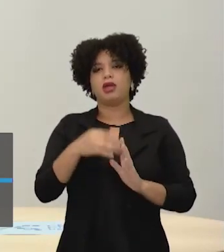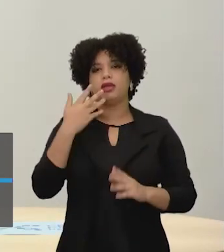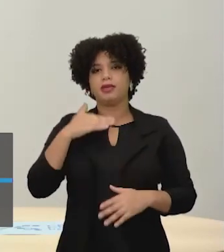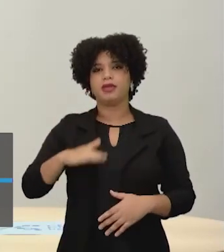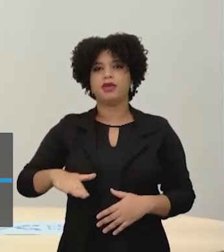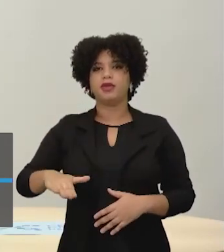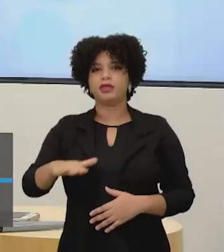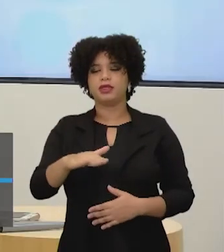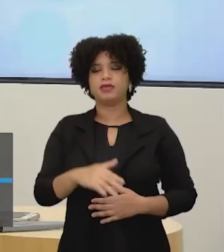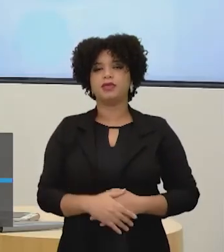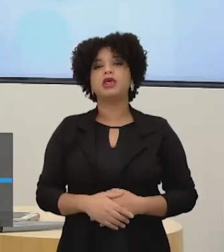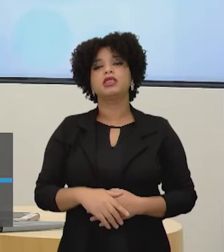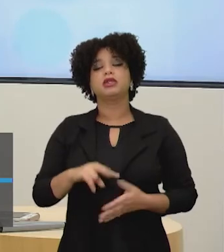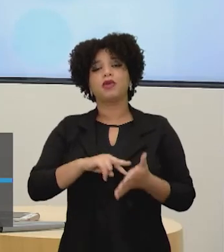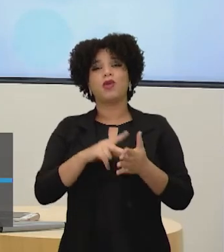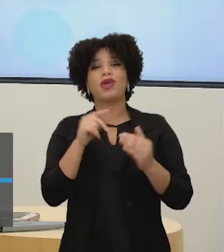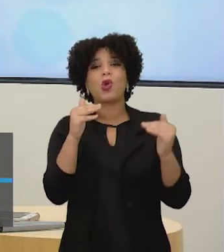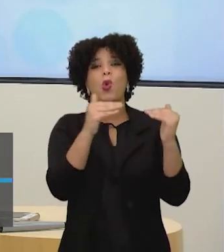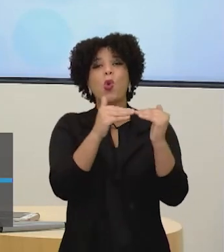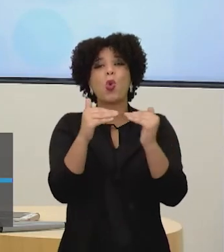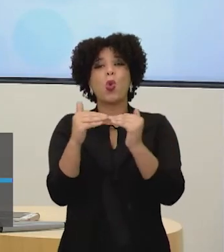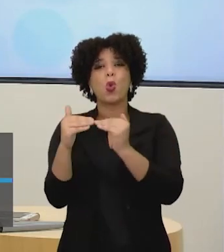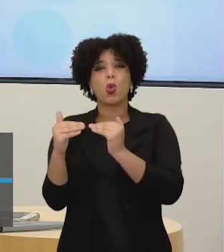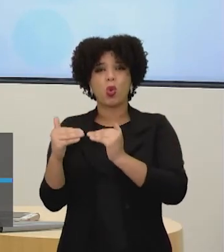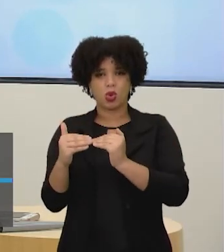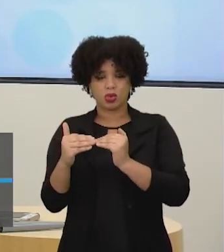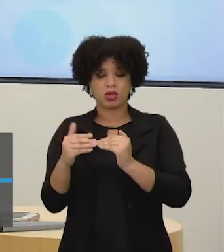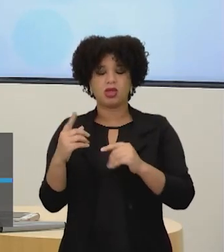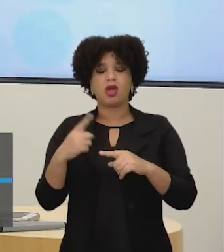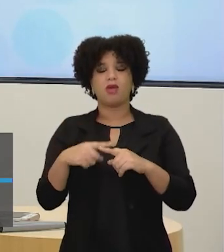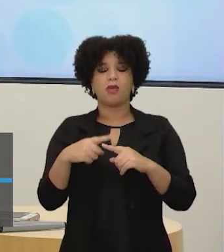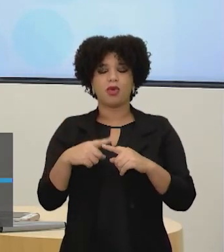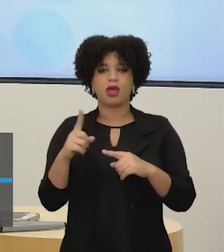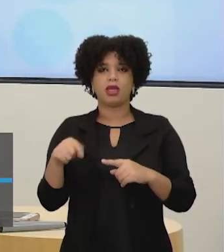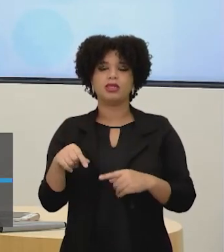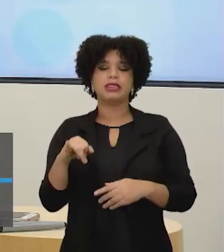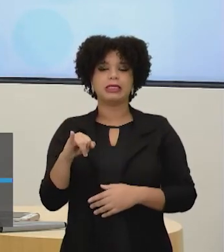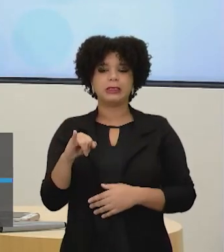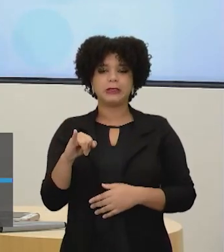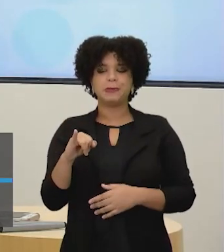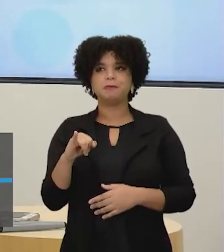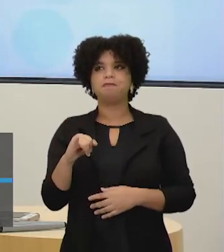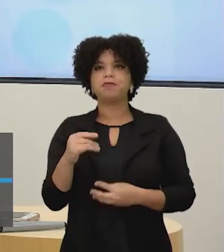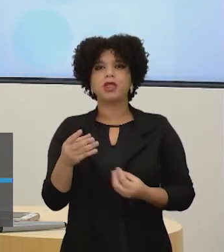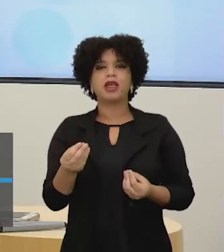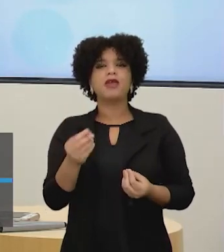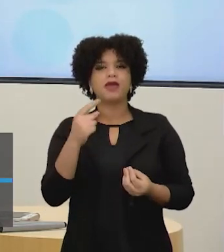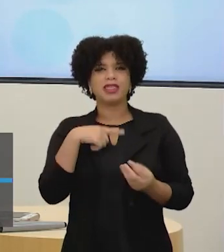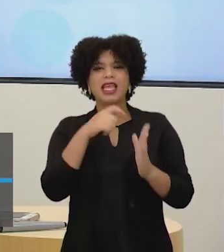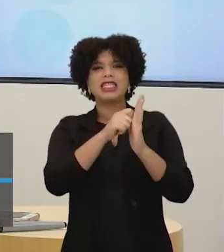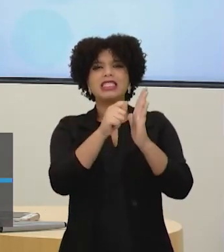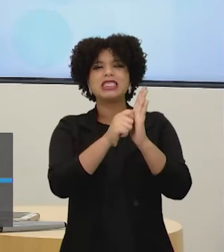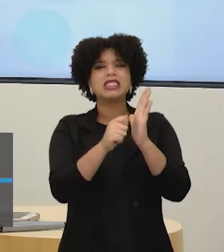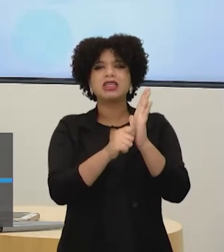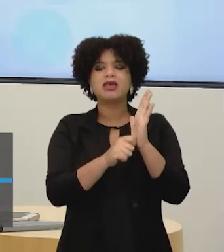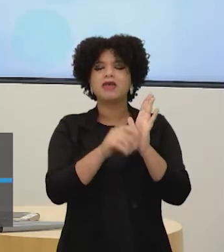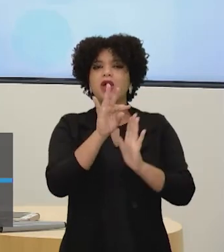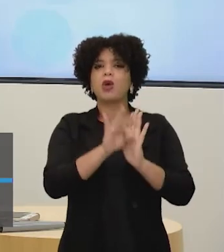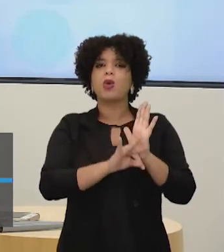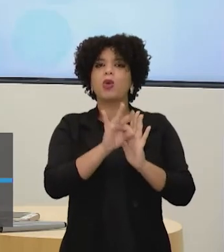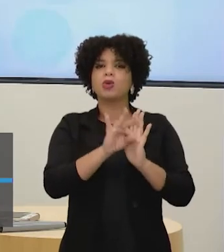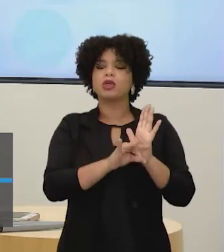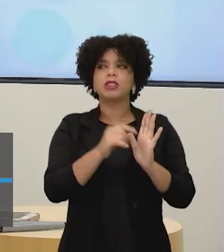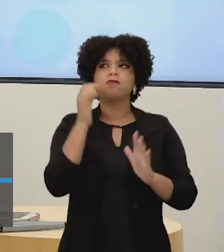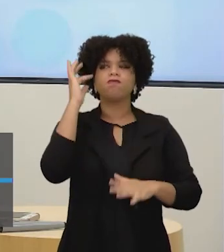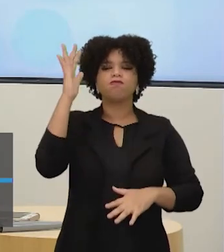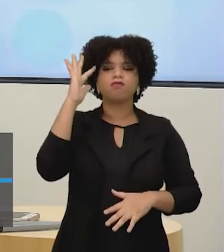Então a gente está falando de concordância, tá vendo? Então quando você está lá fazendo a transcrição ou escrevendo o seu texto, você tem que